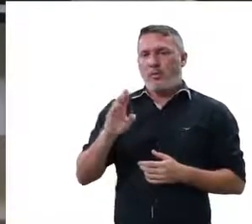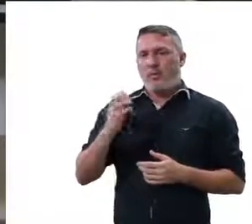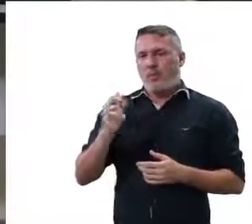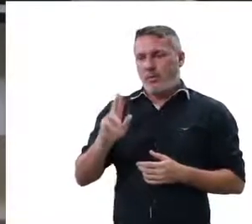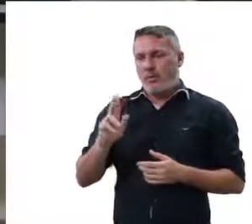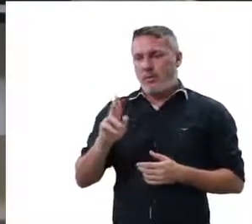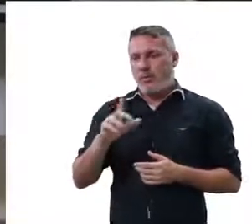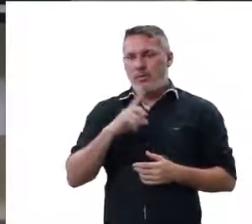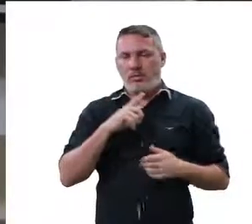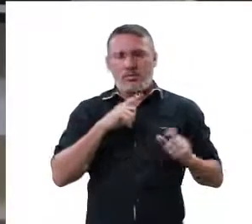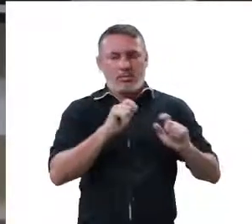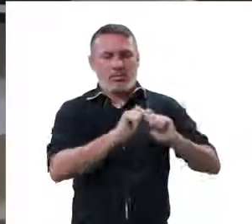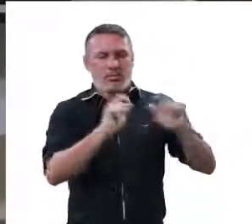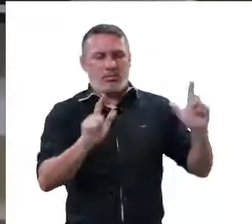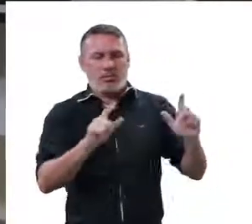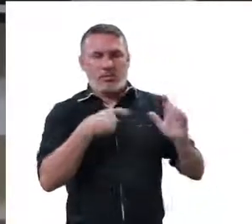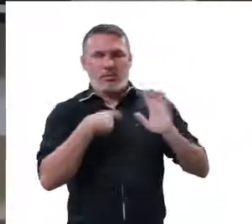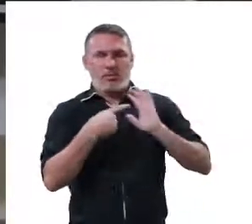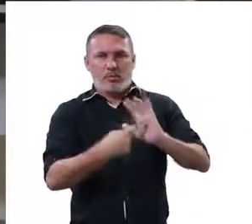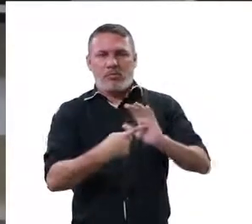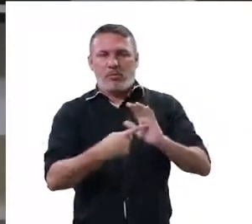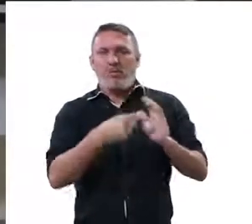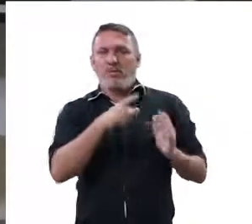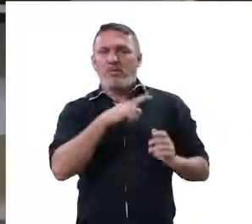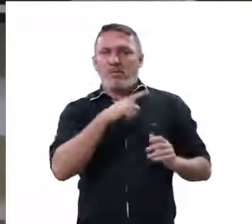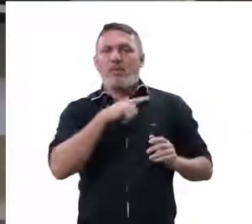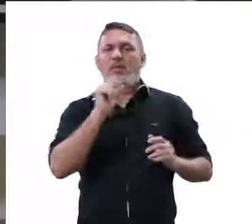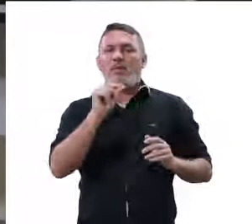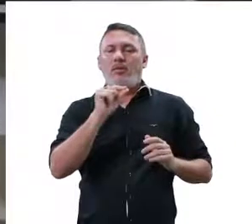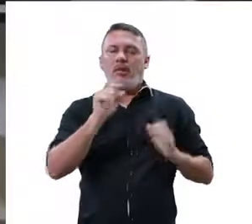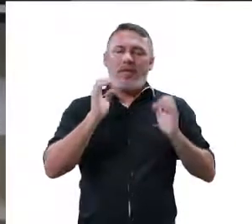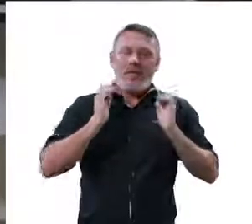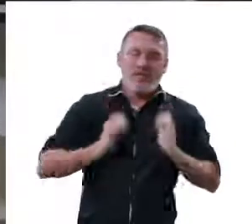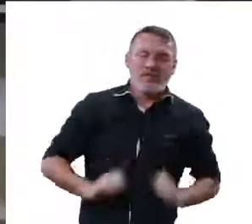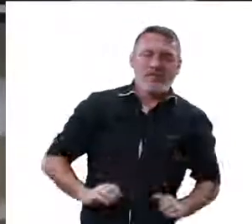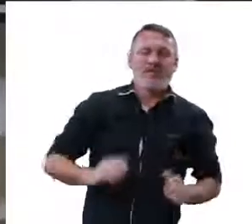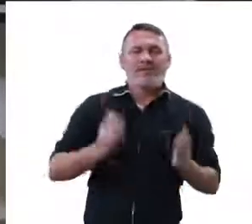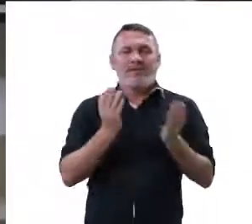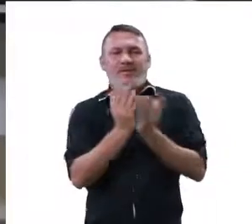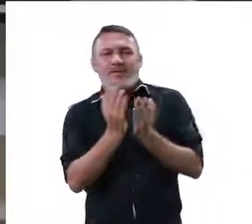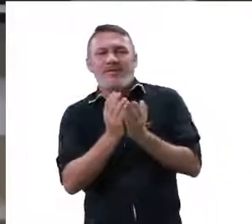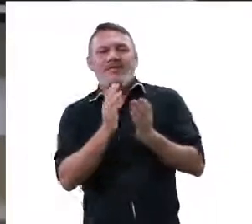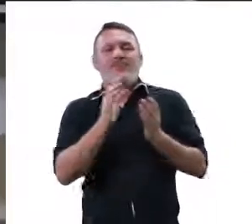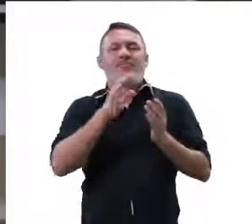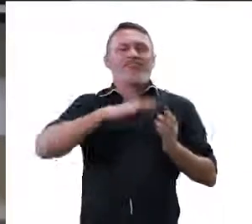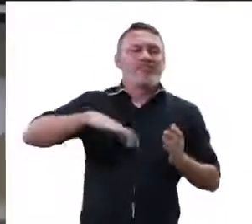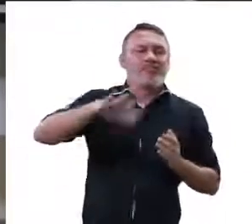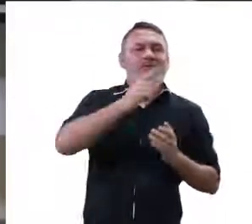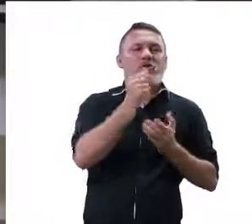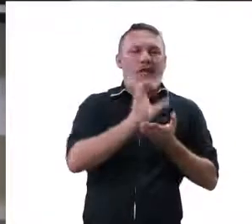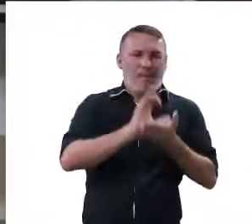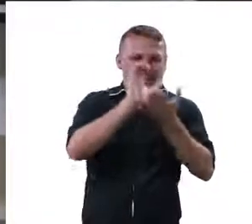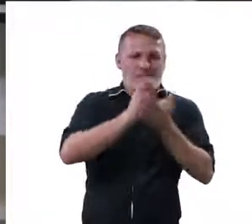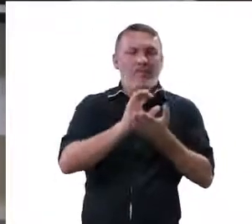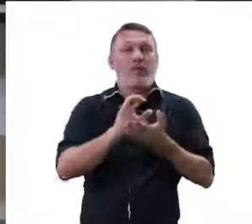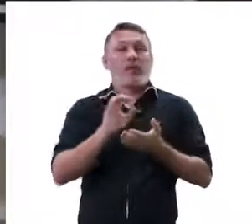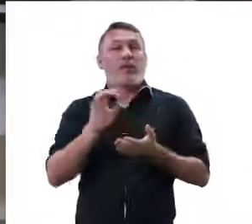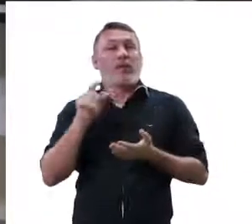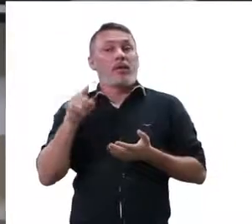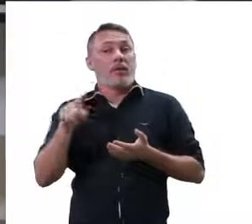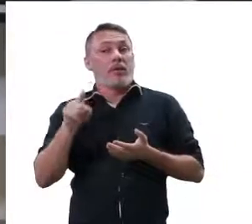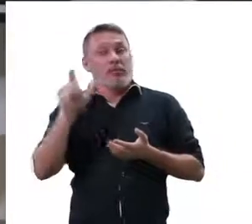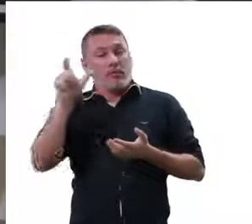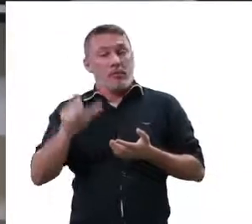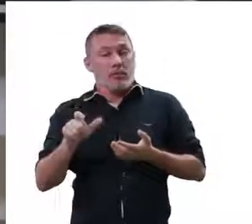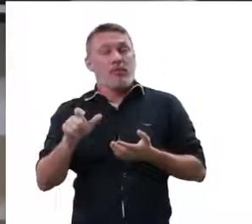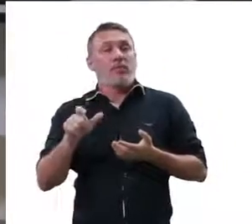e aí eu até botei o exemplo, né, esse livro dele, A Ética Protestante e o Espírito do Capitalismo, o Weber ele vai analisar, a